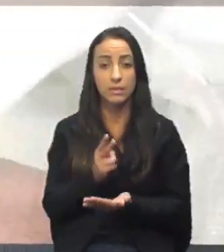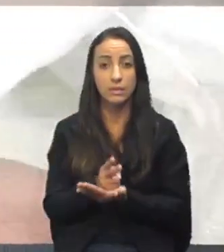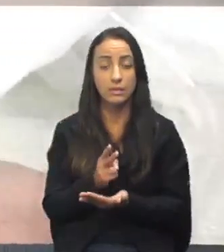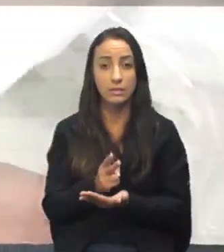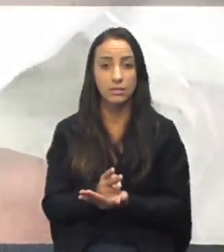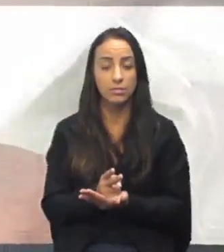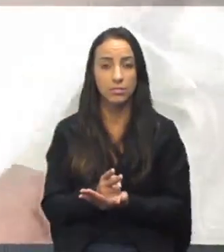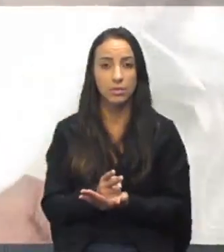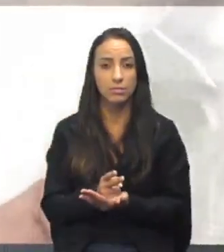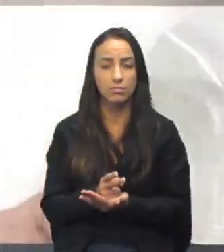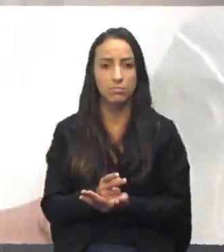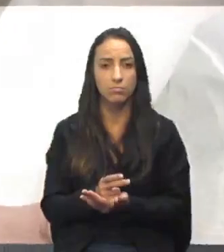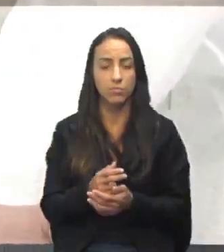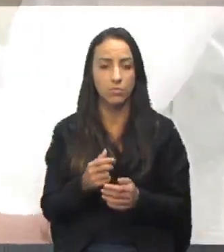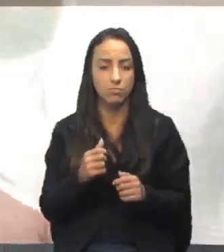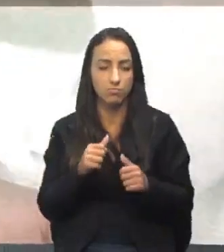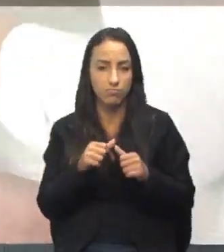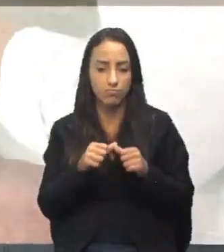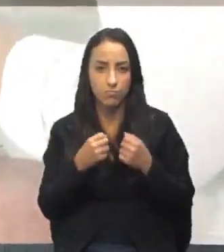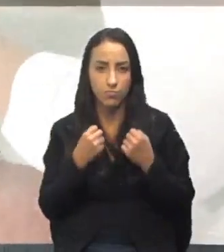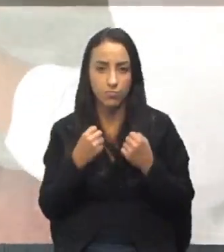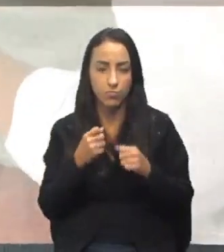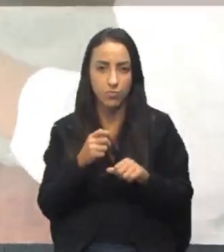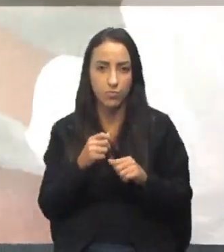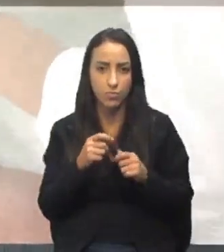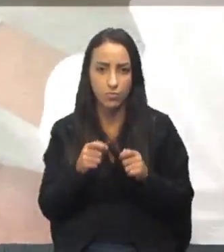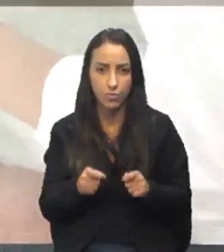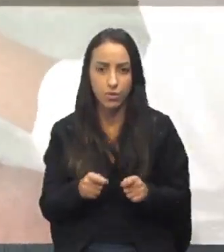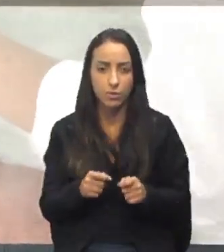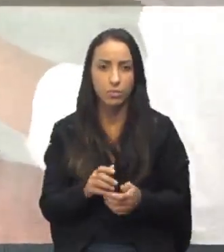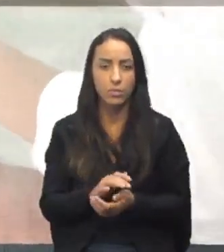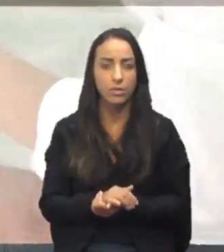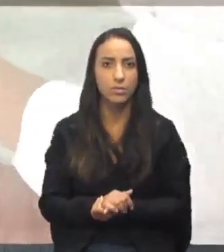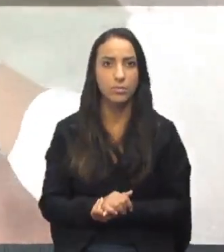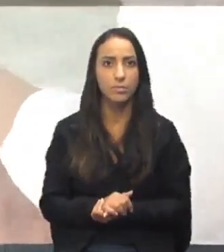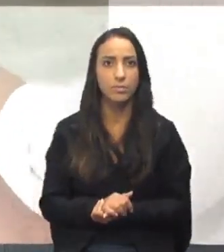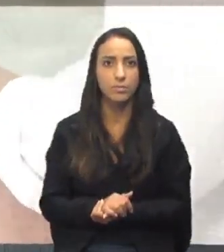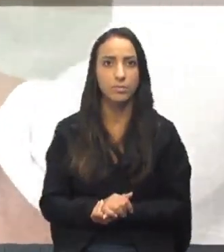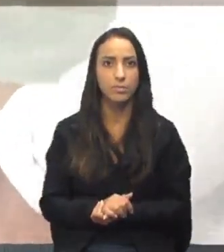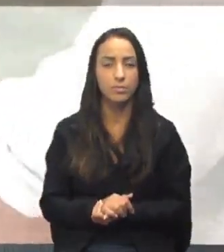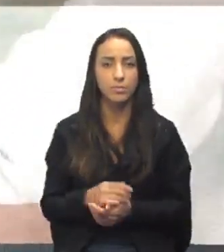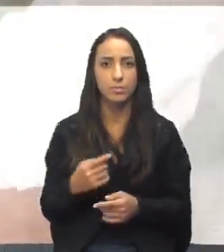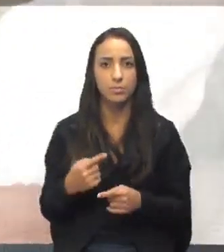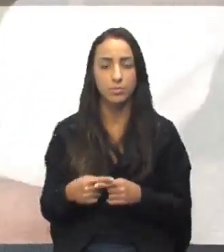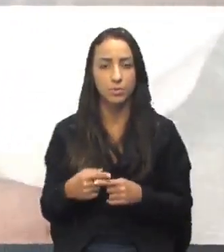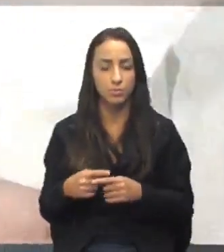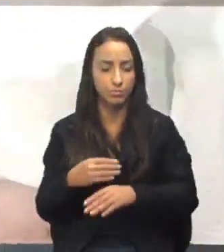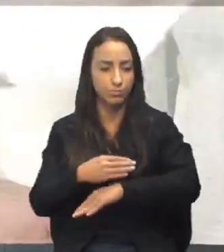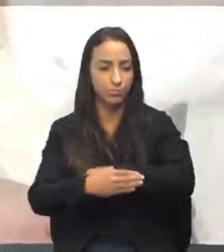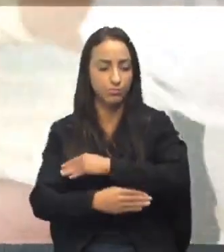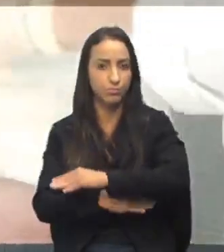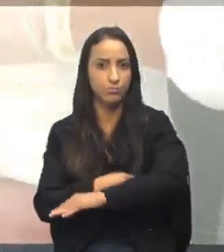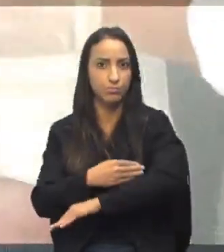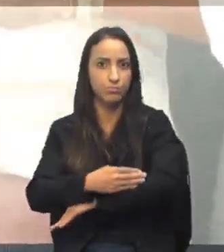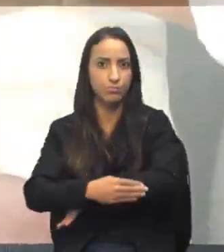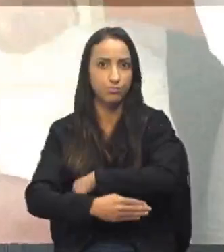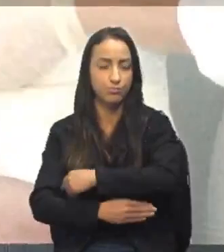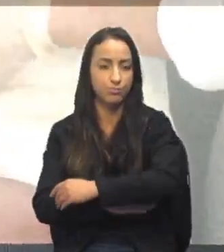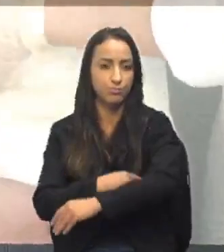sempre mantendo fixa, porque o antebraço ele possui